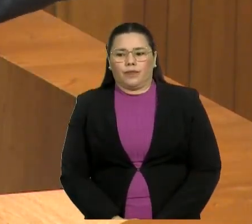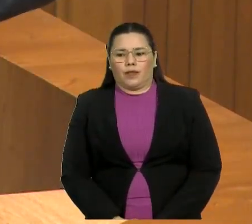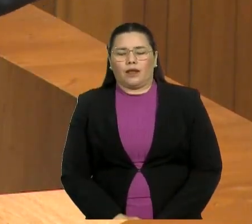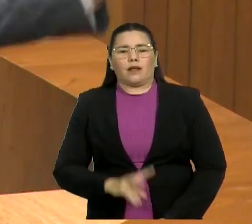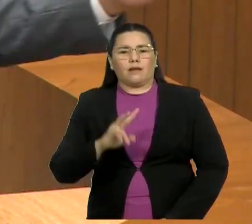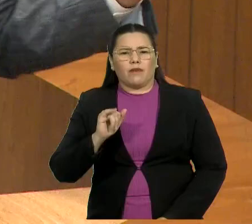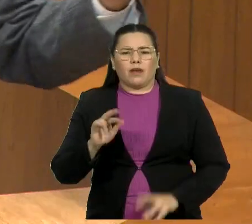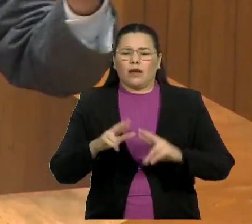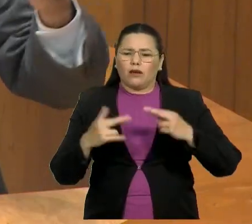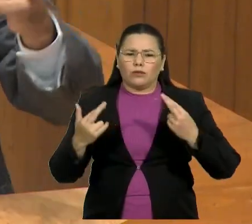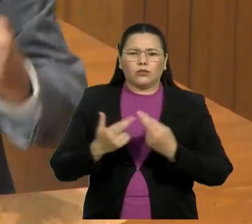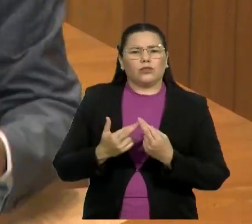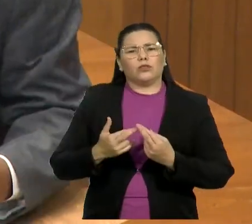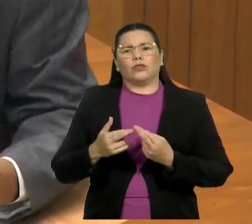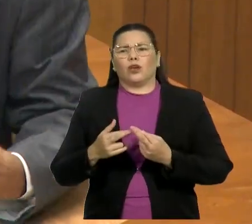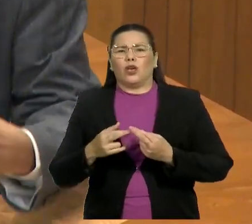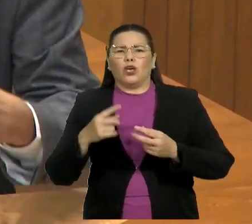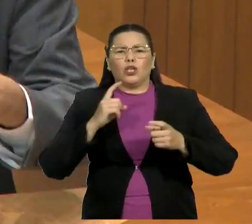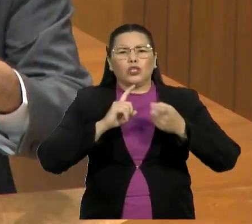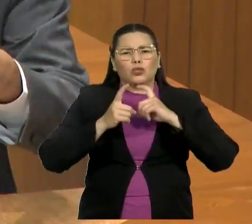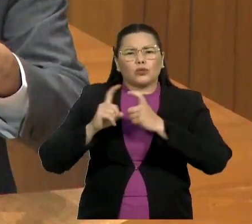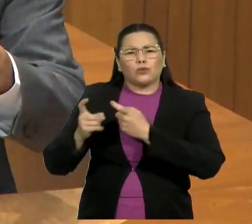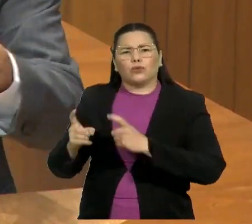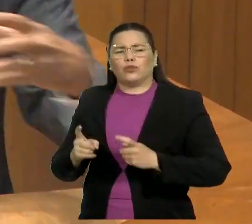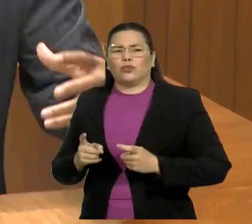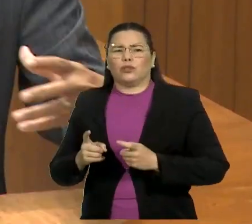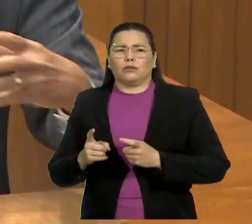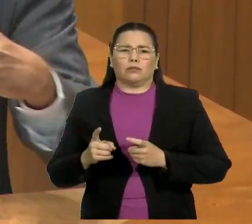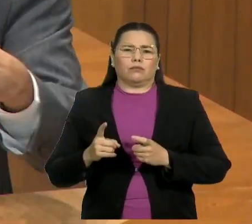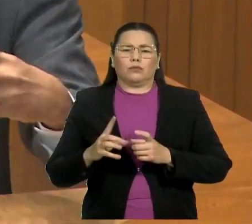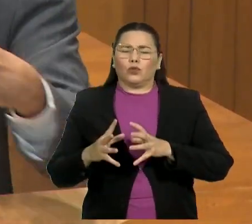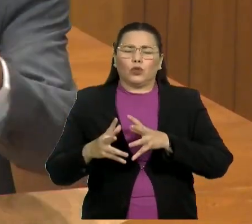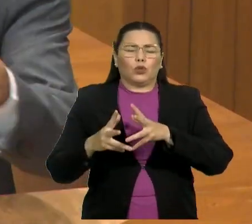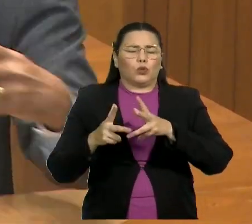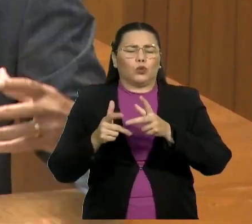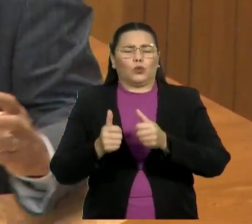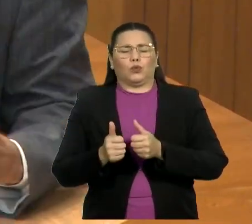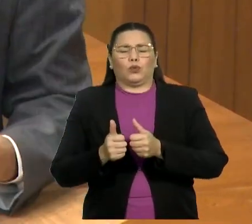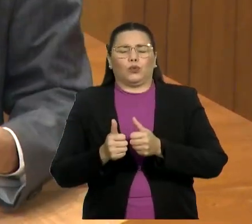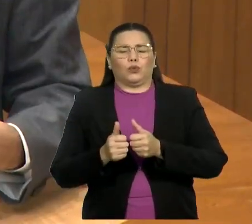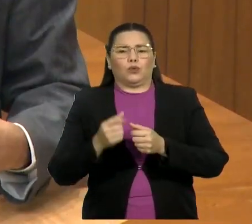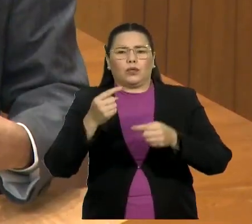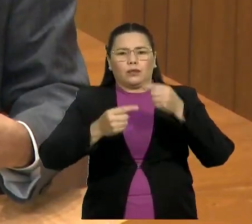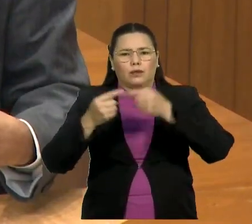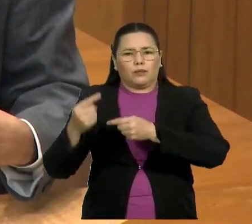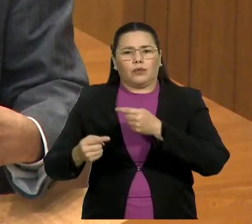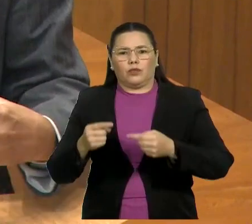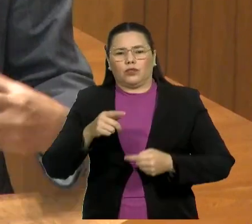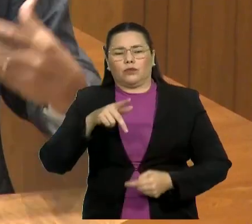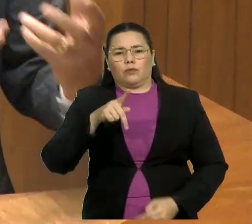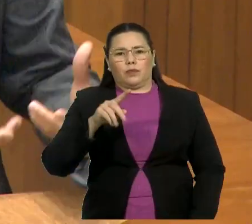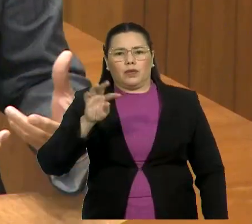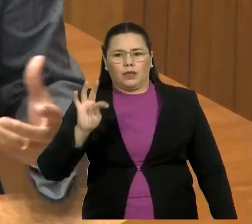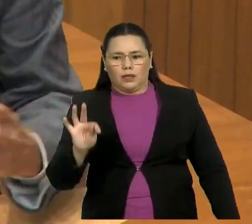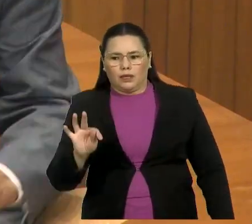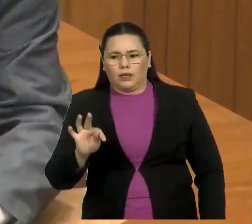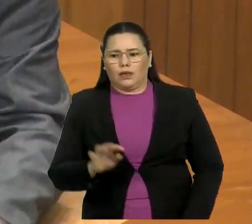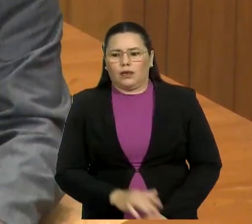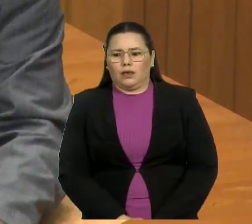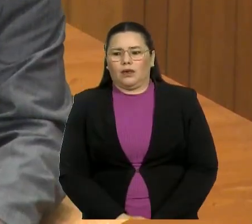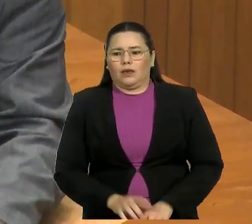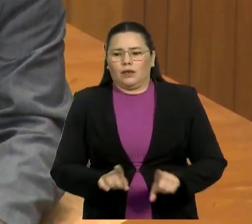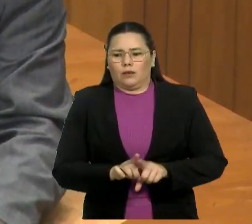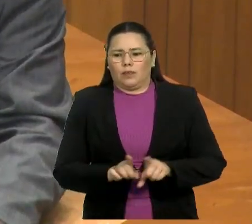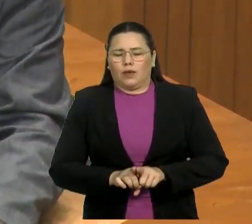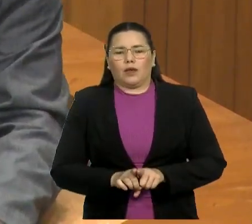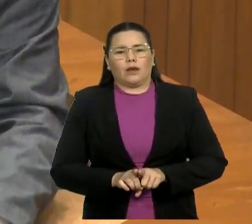a nível nacional e estadual. E vai entender, conhecer a organização